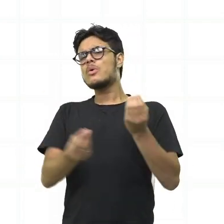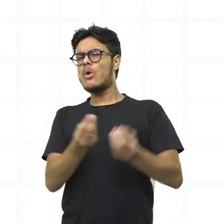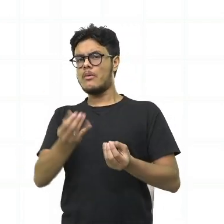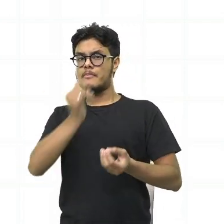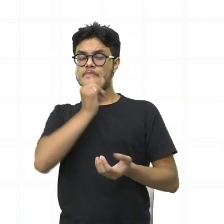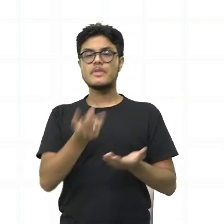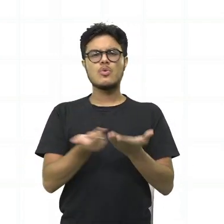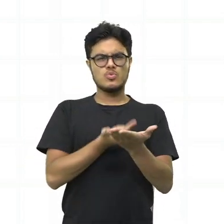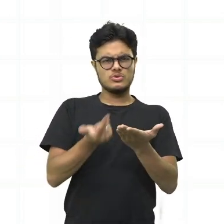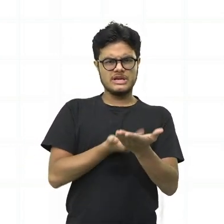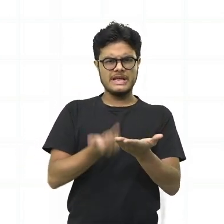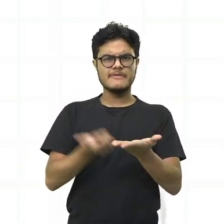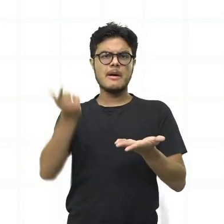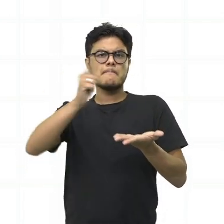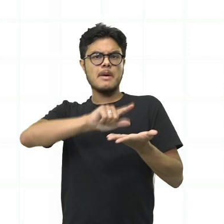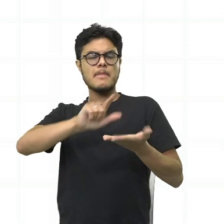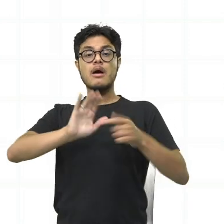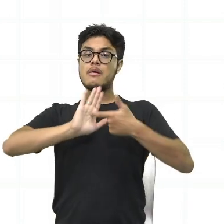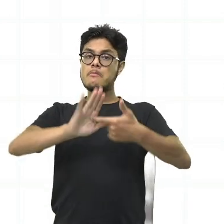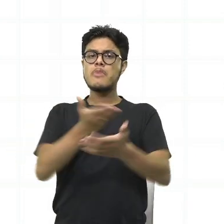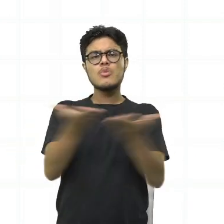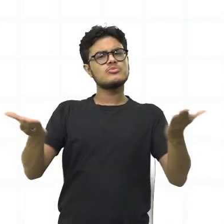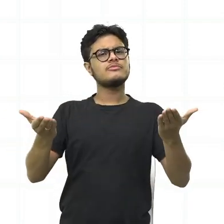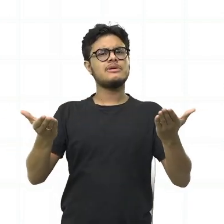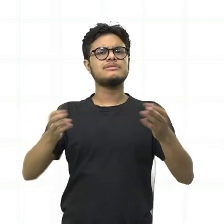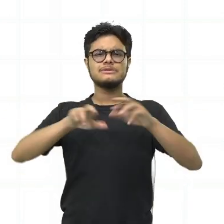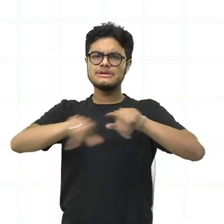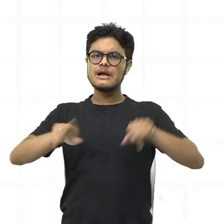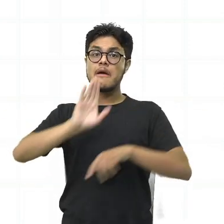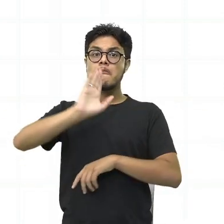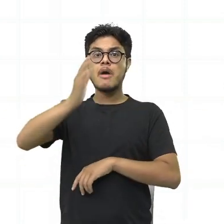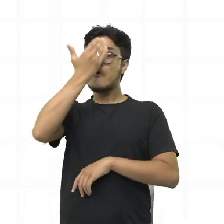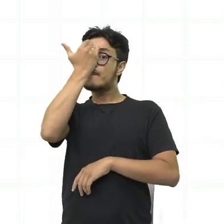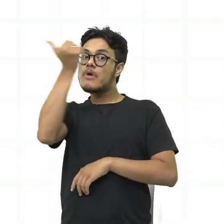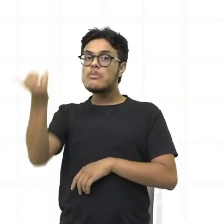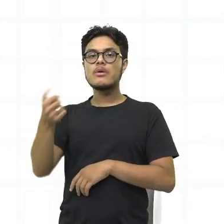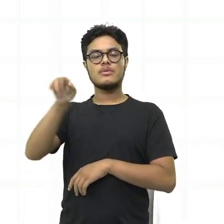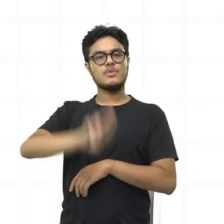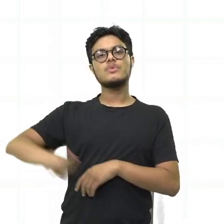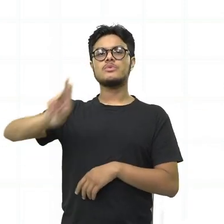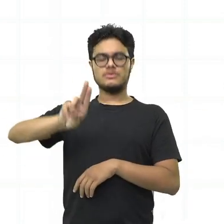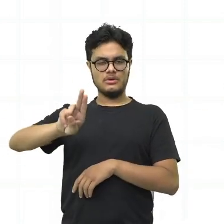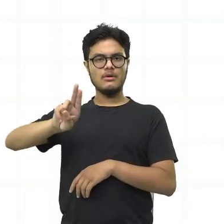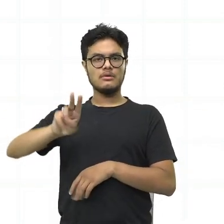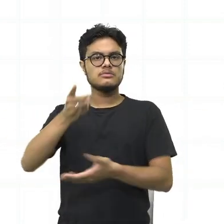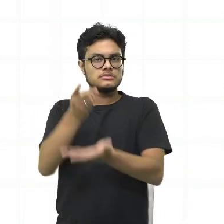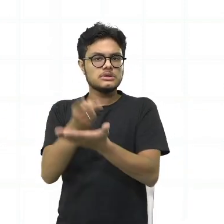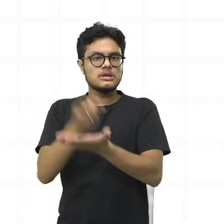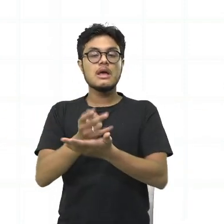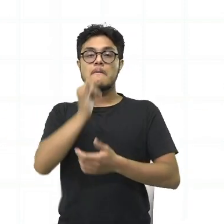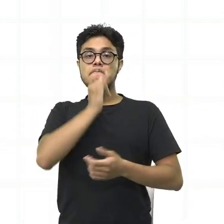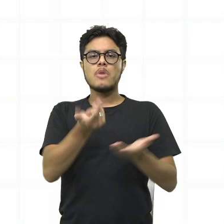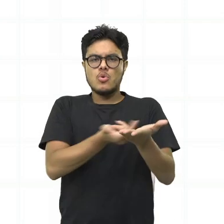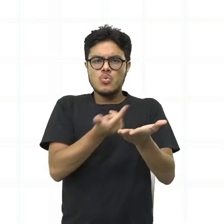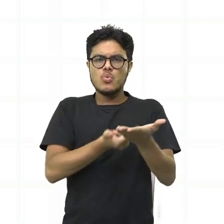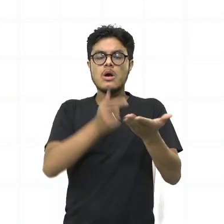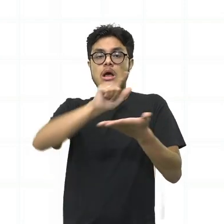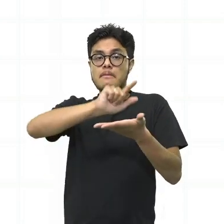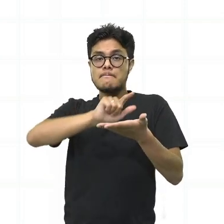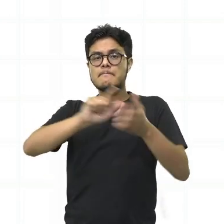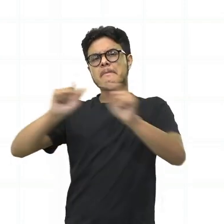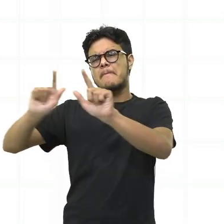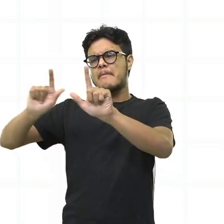ficaram muito evidentes, né? Porque tiveram aí os álbuns de colecionador, as figurinhas para